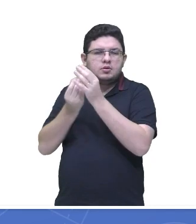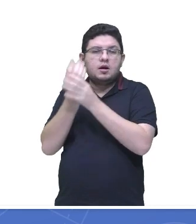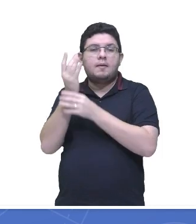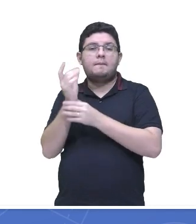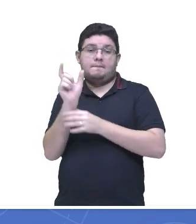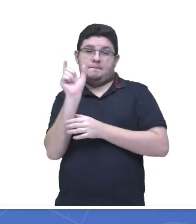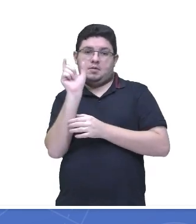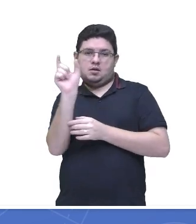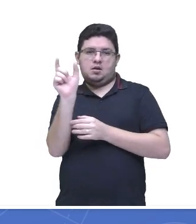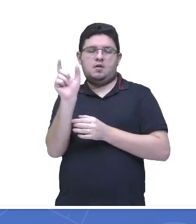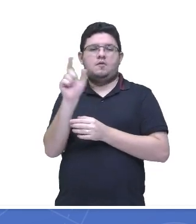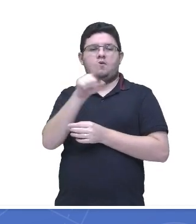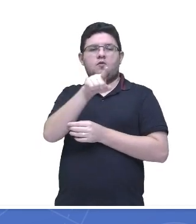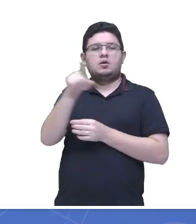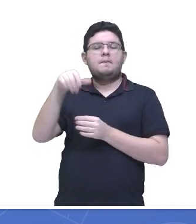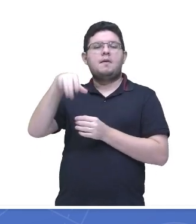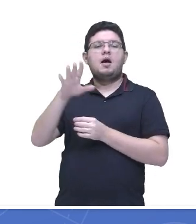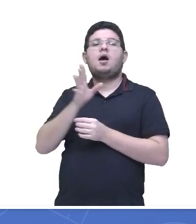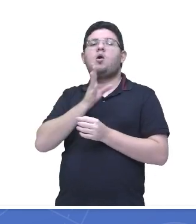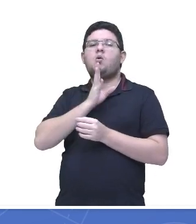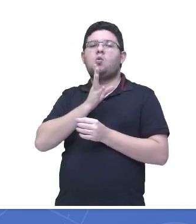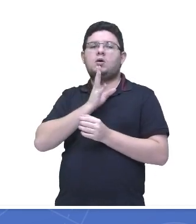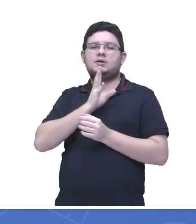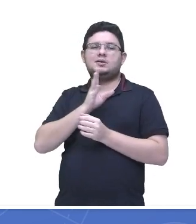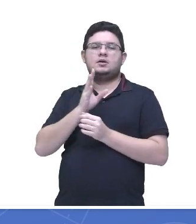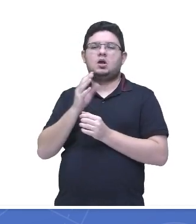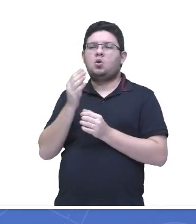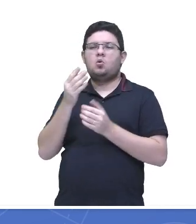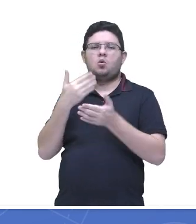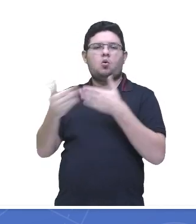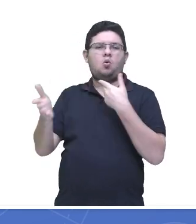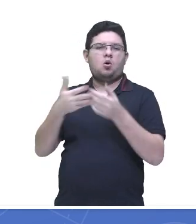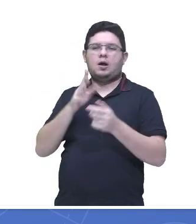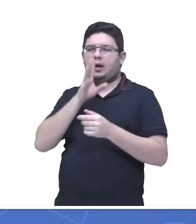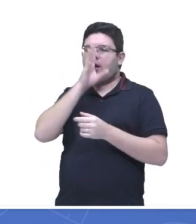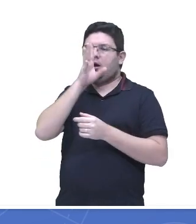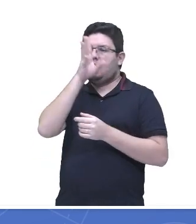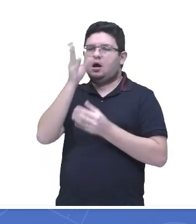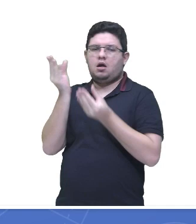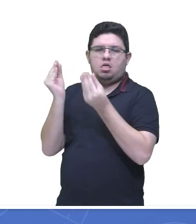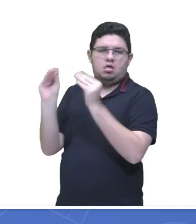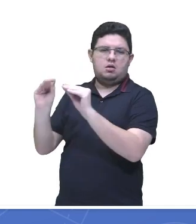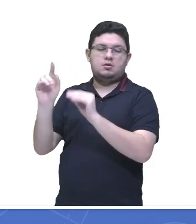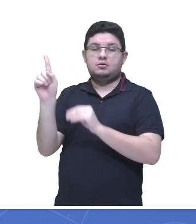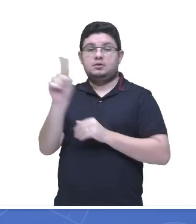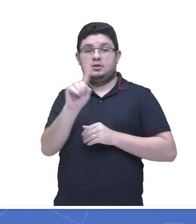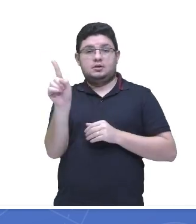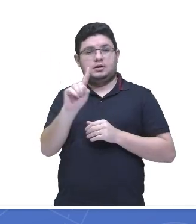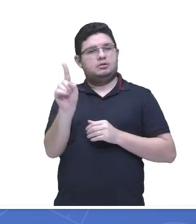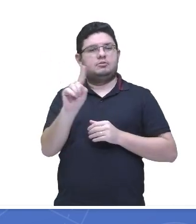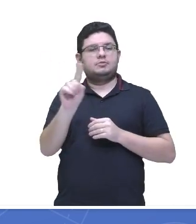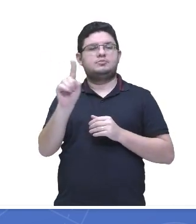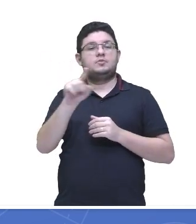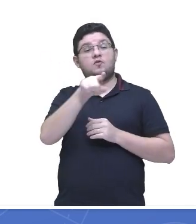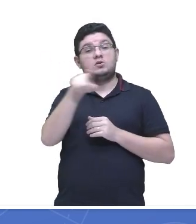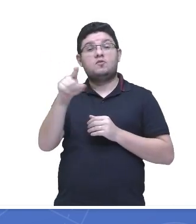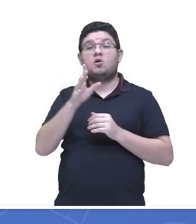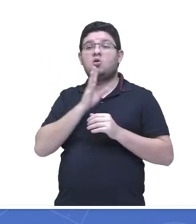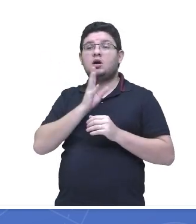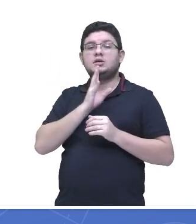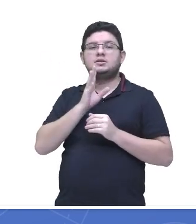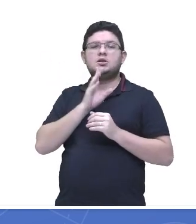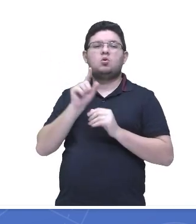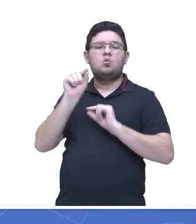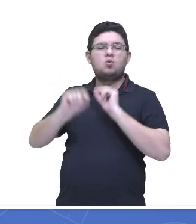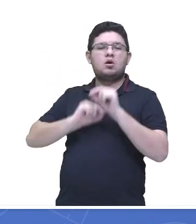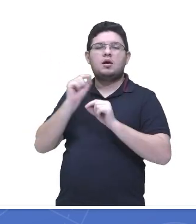para saber o que significa, tá bom? Isso não quer dizer que eu vou usar qualquer um desses com essa palavra e vou formar uma palavra, tá bom? Você vai formar a palavra que